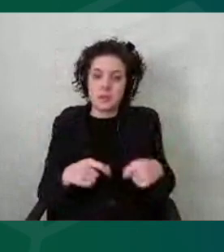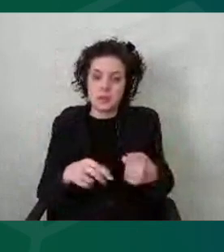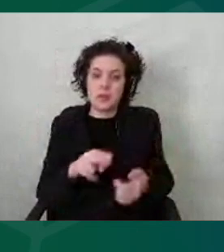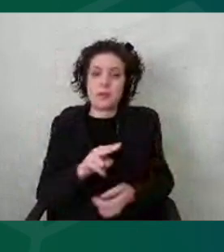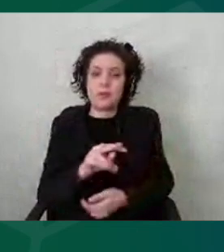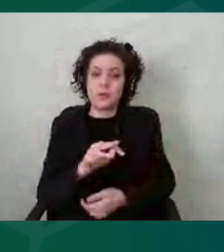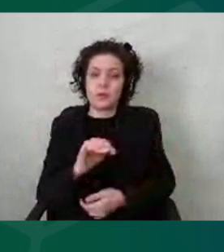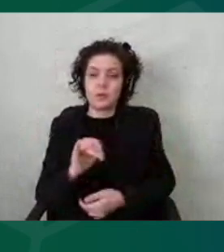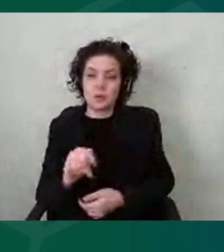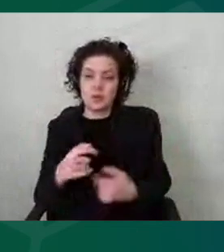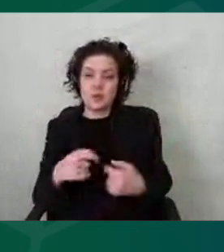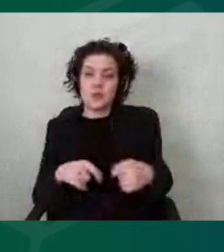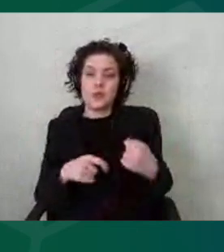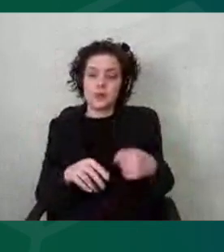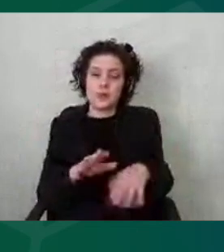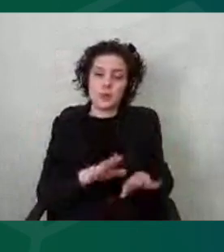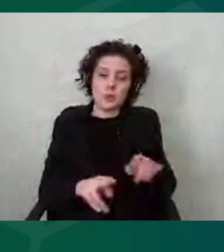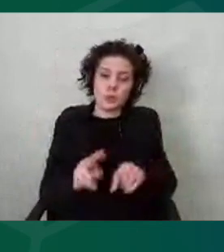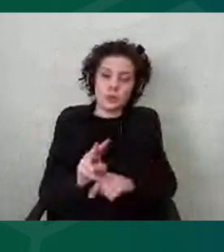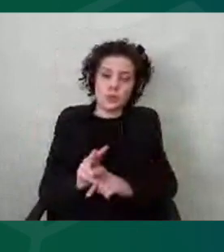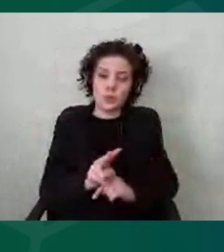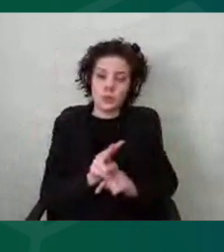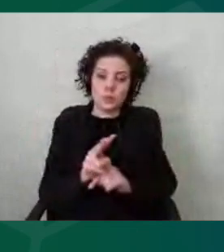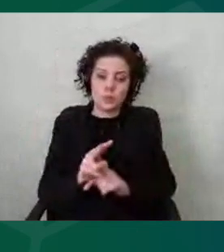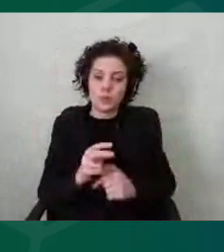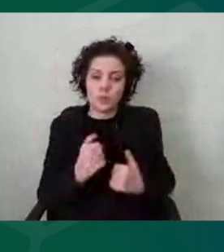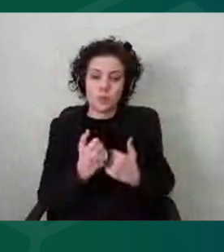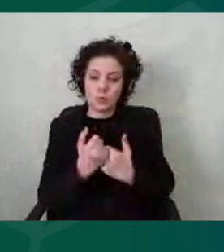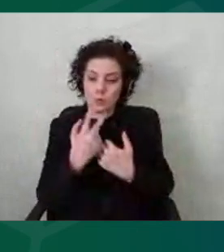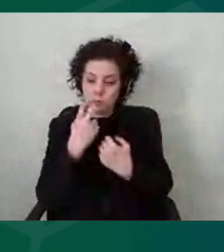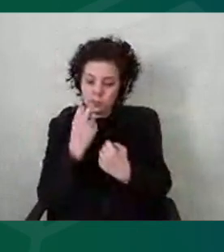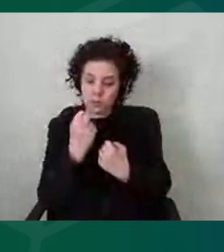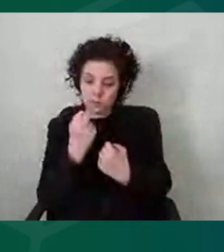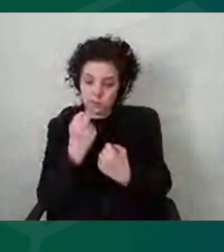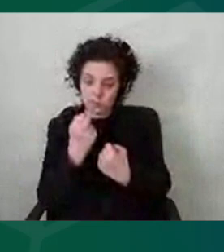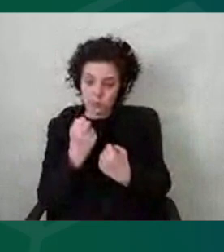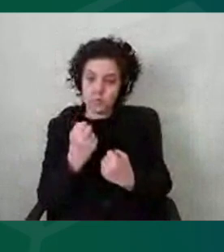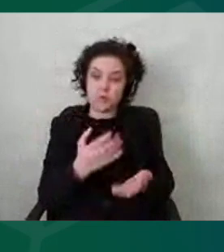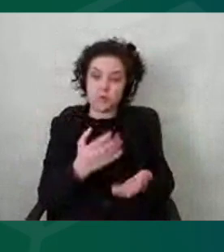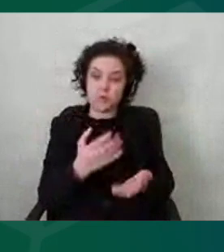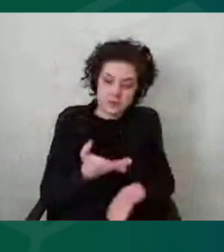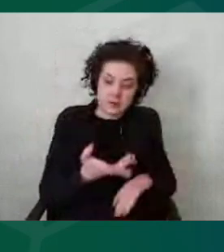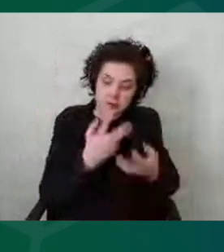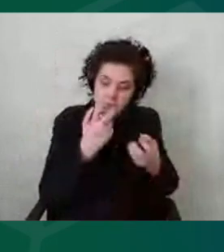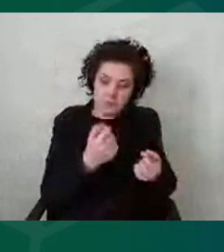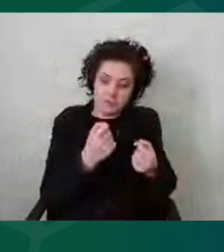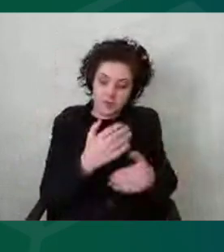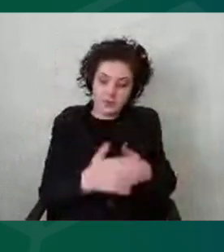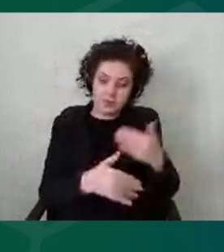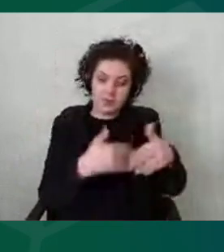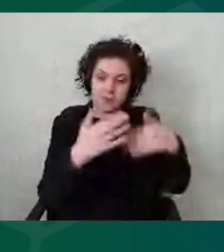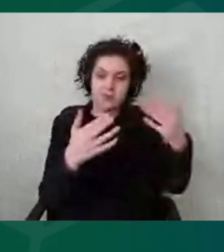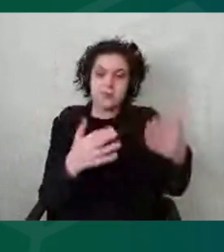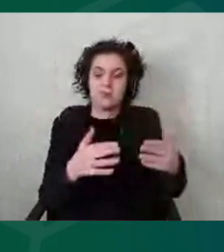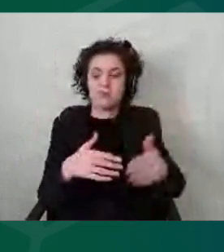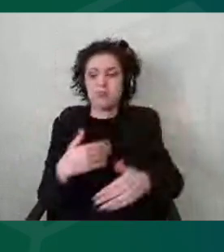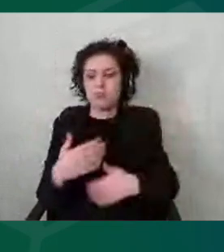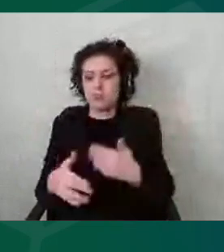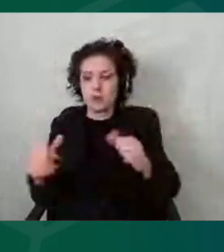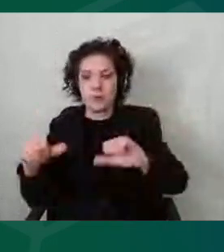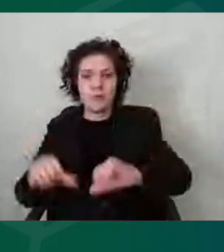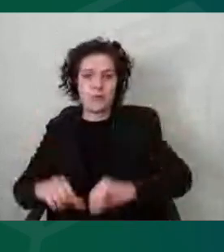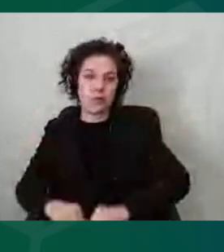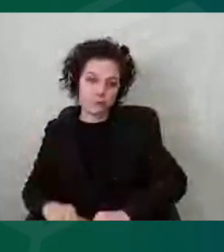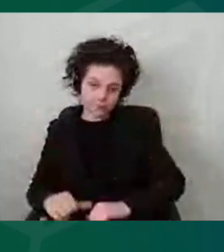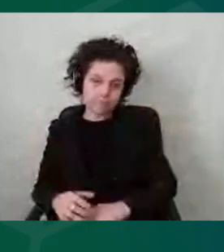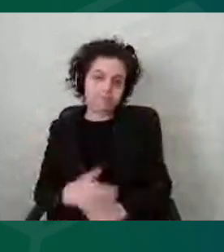cuidados de suporte mais intensivo e, eventualmente, vem evoluindo para o óbito. É interessante,